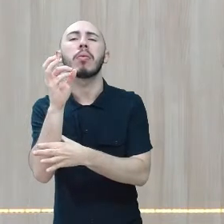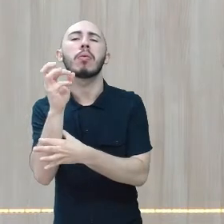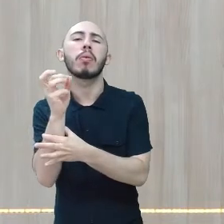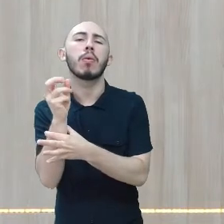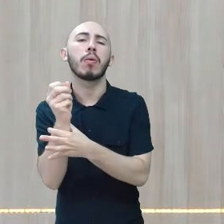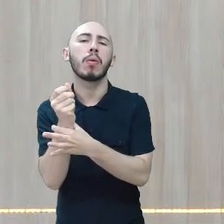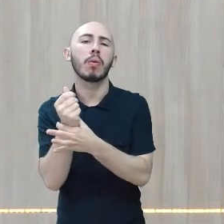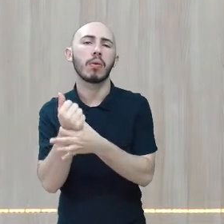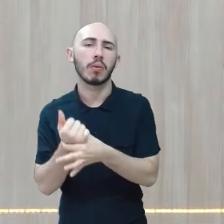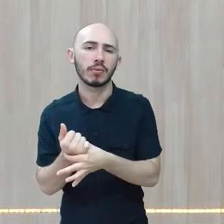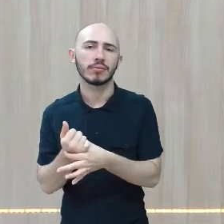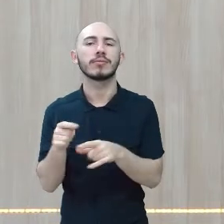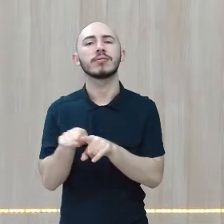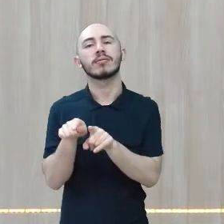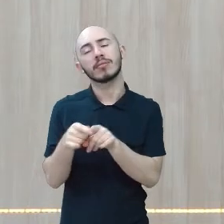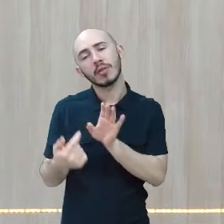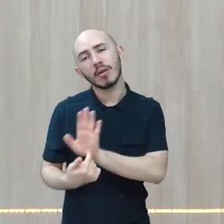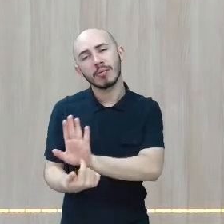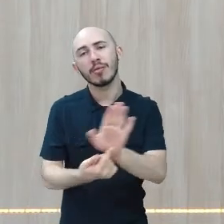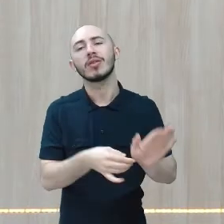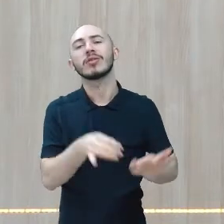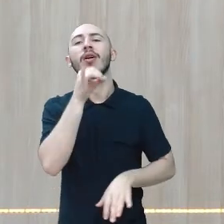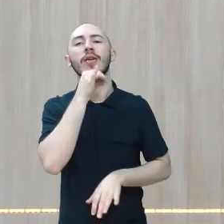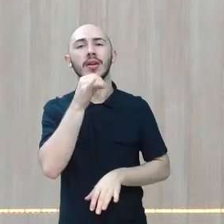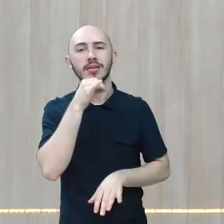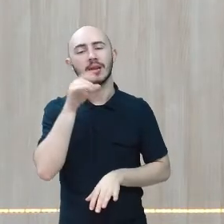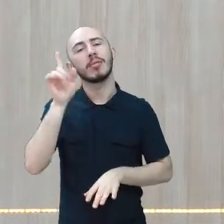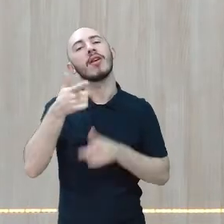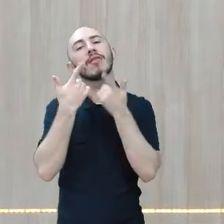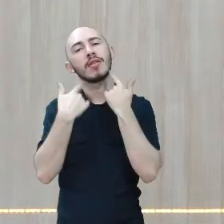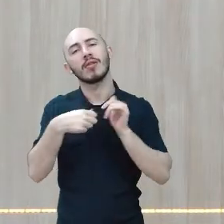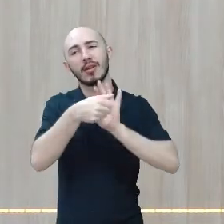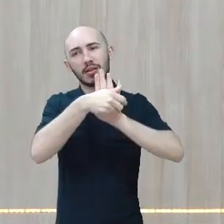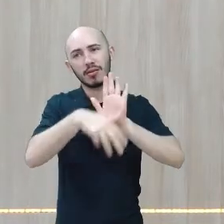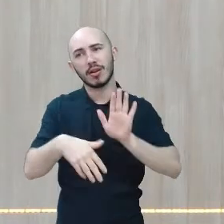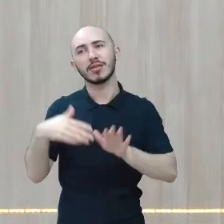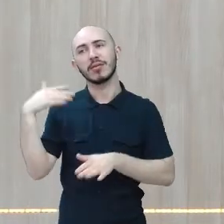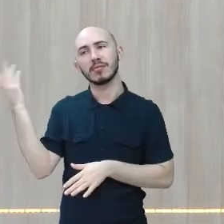de afirmação para essa figura de linguagem.